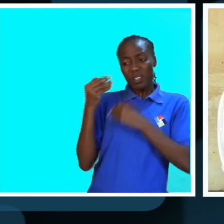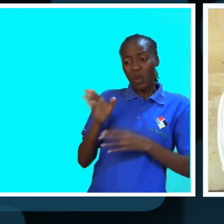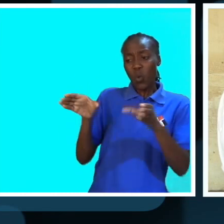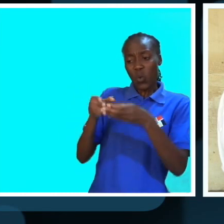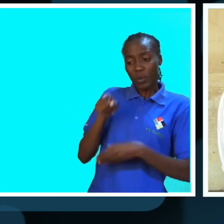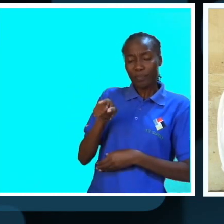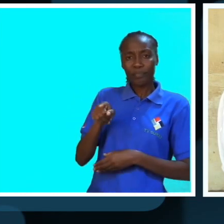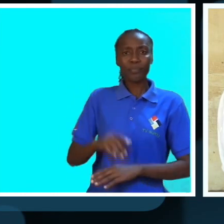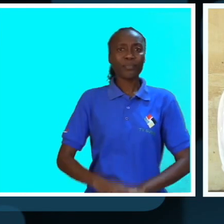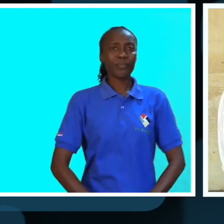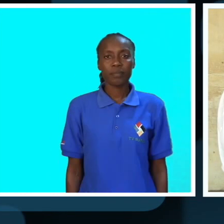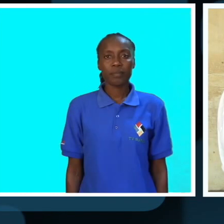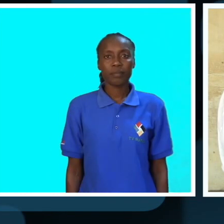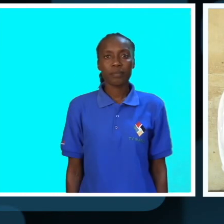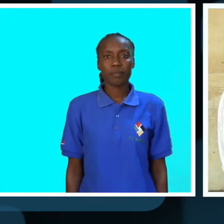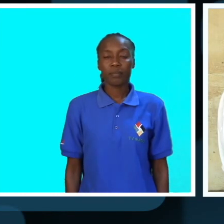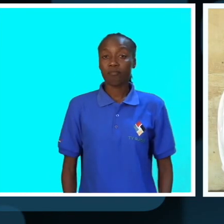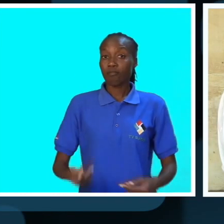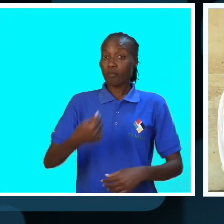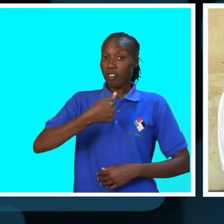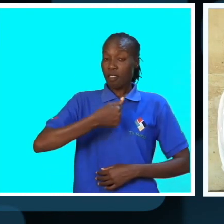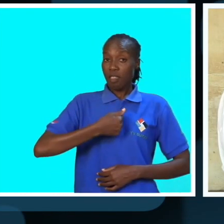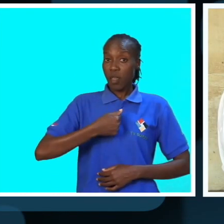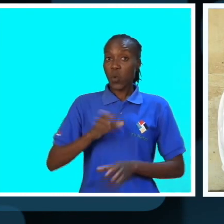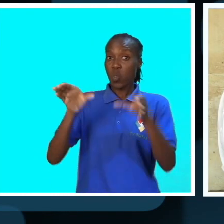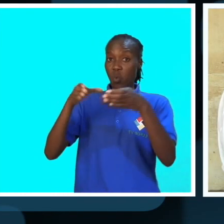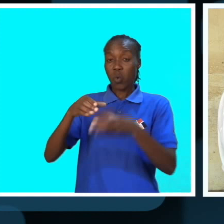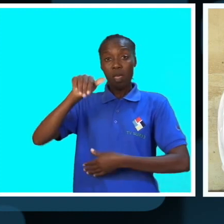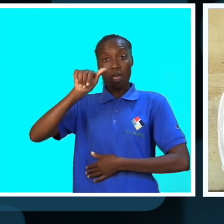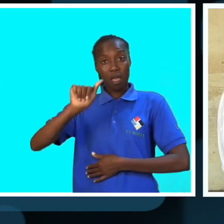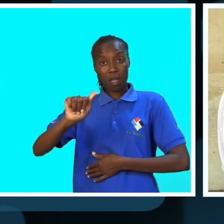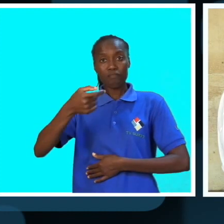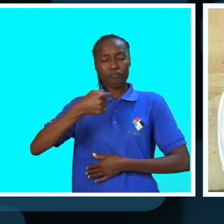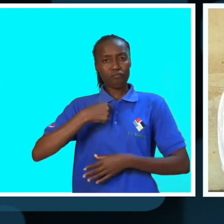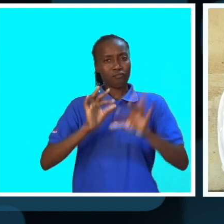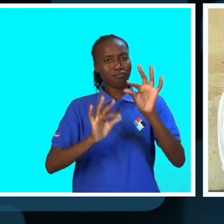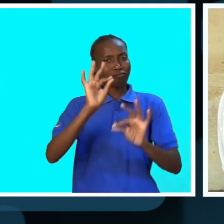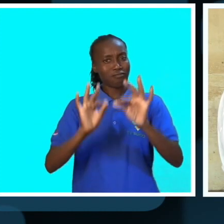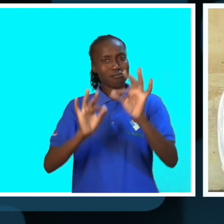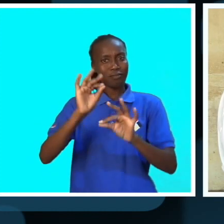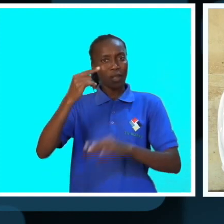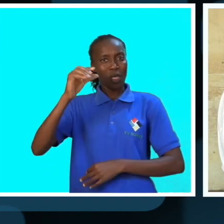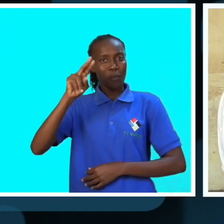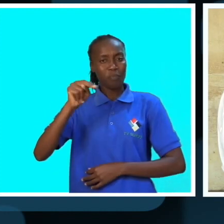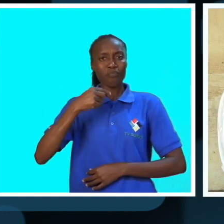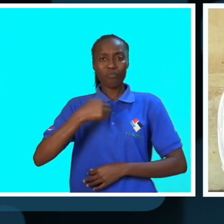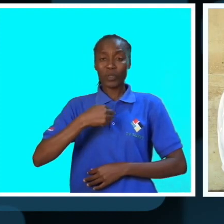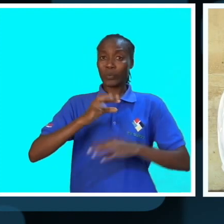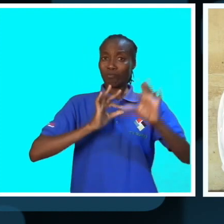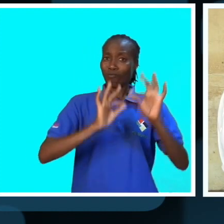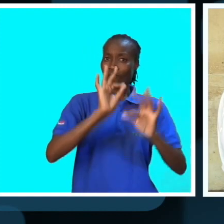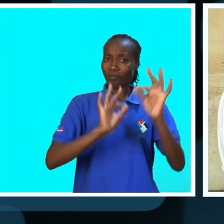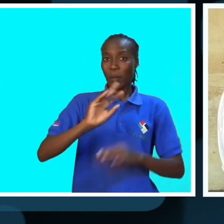Qual é a sua função na banda? Sou músico. Noto os tons. Então, eu endireito os tons para